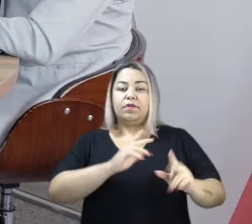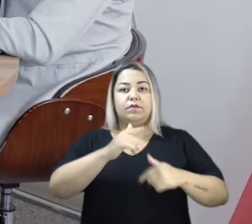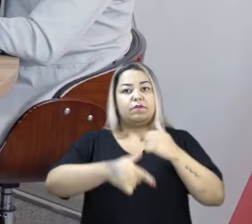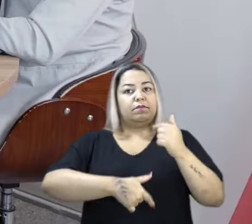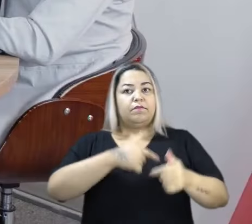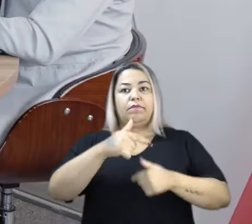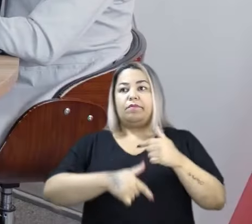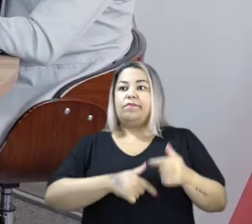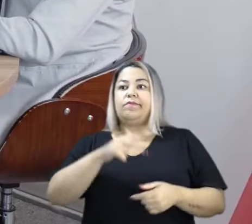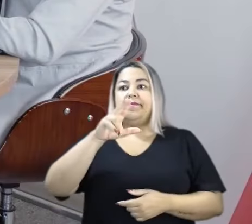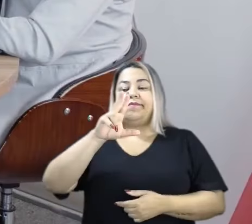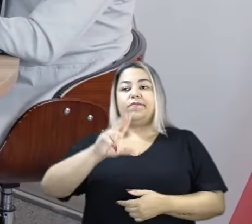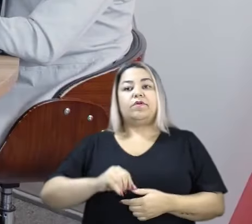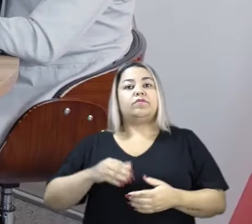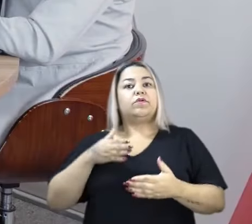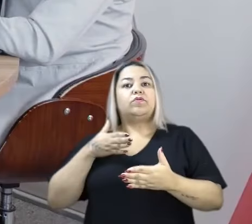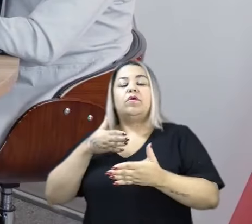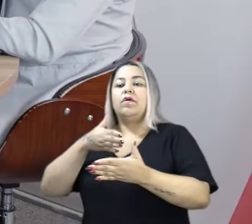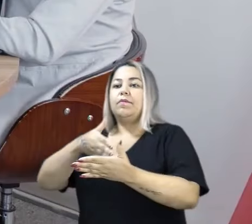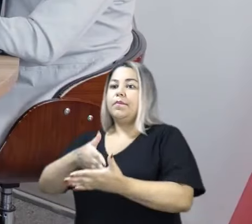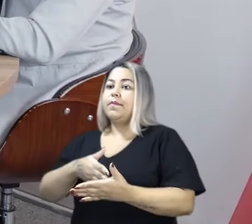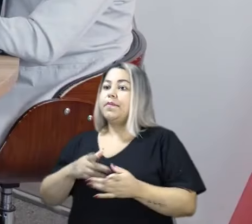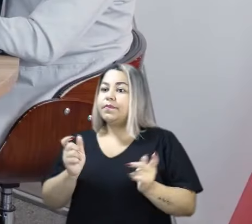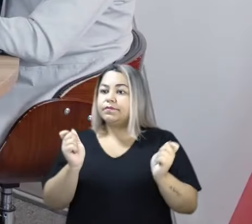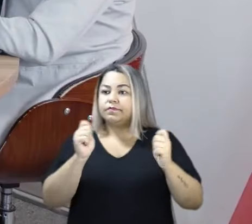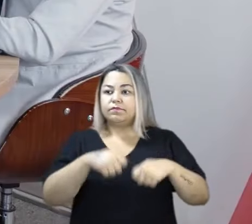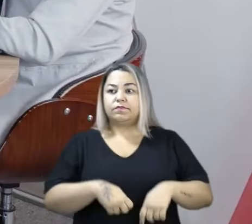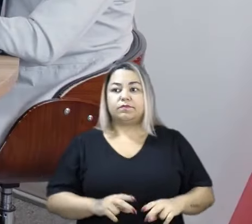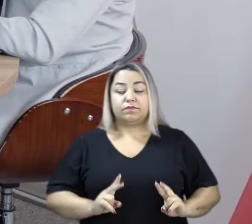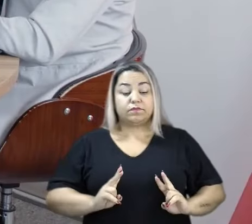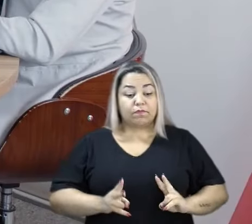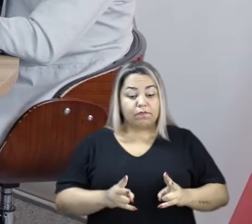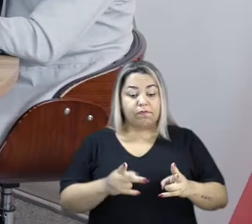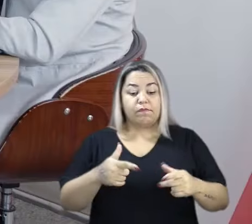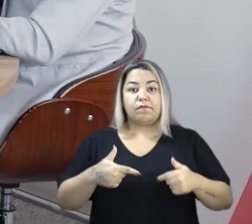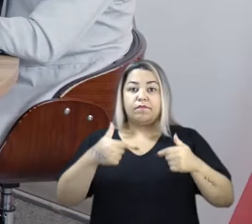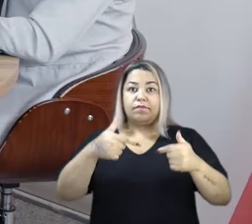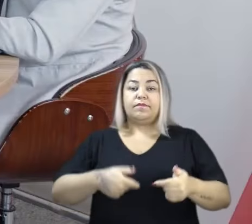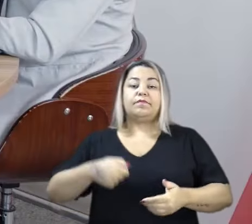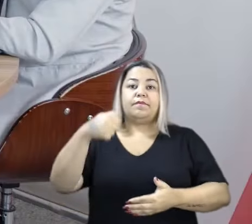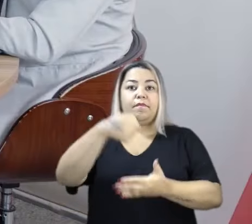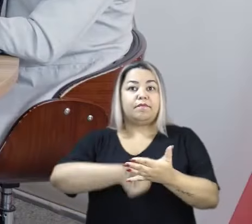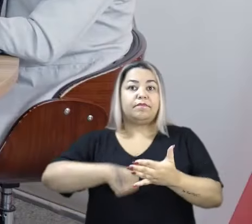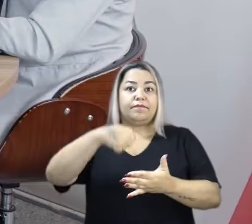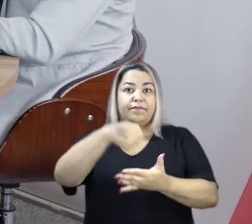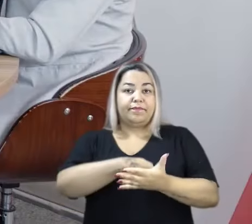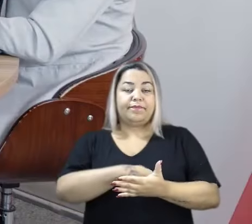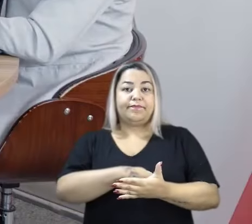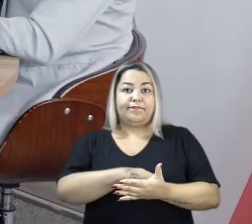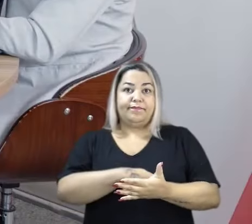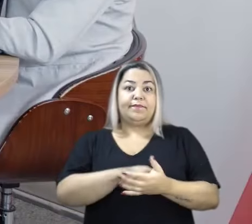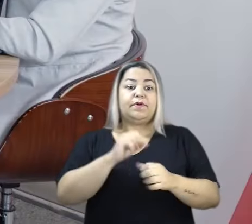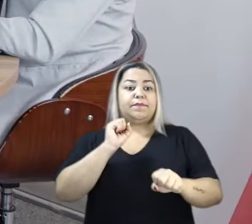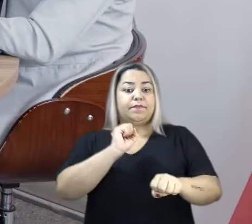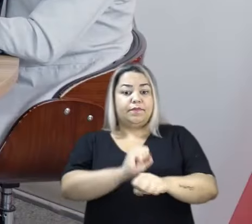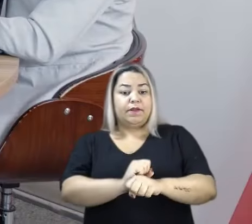não seja mais interrompido, né, ele precisa ser mantido, né, a luta continua com certeza. E se a gente para de lutar, o